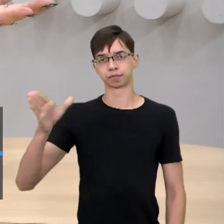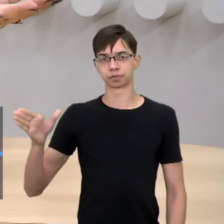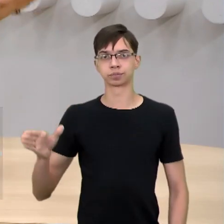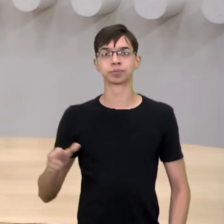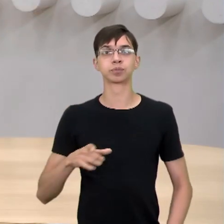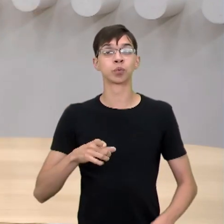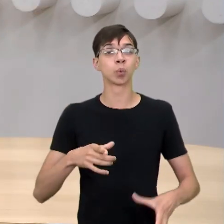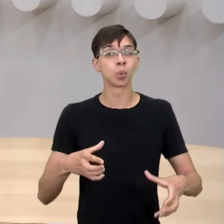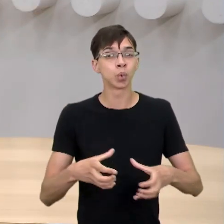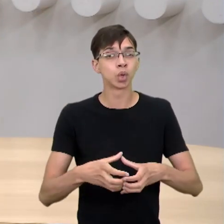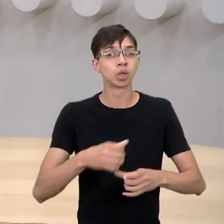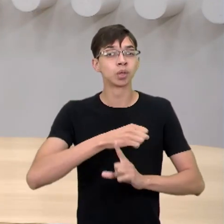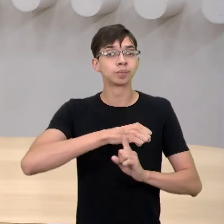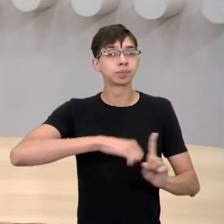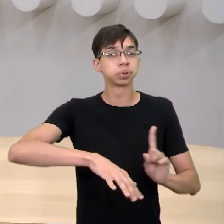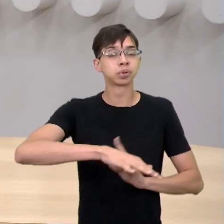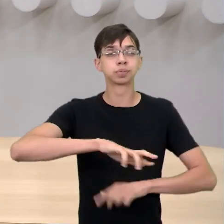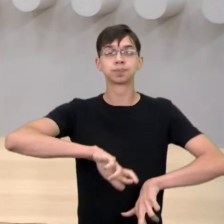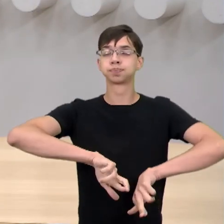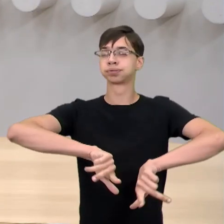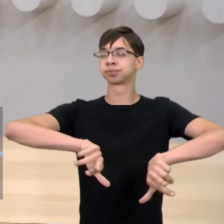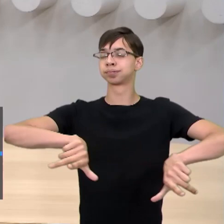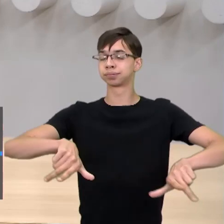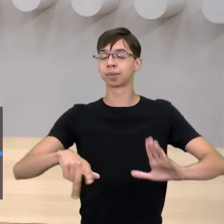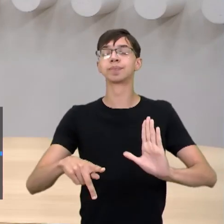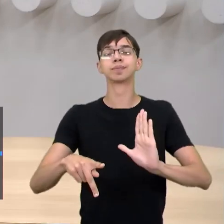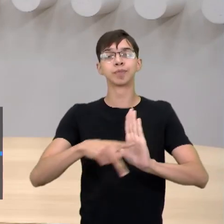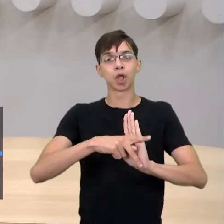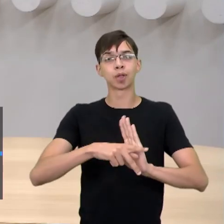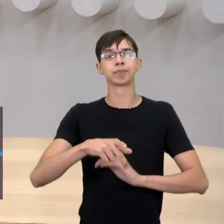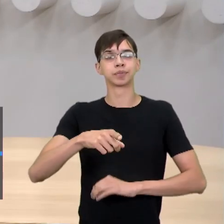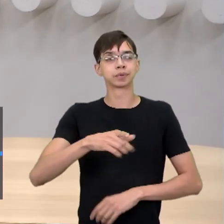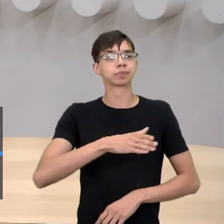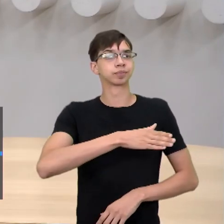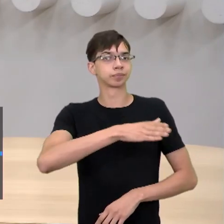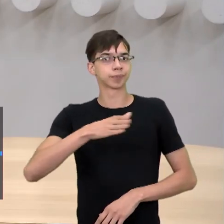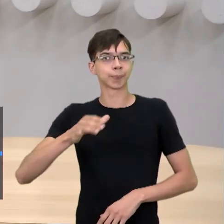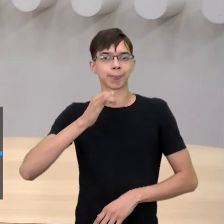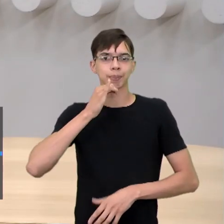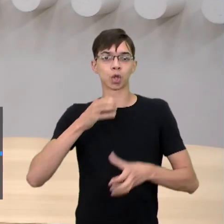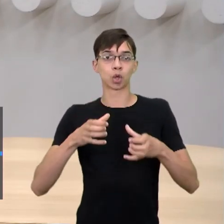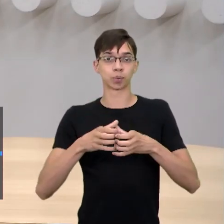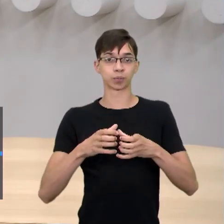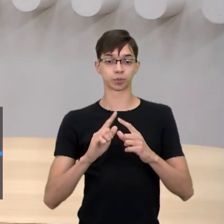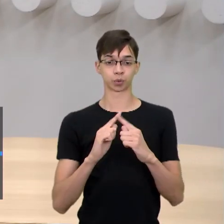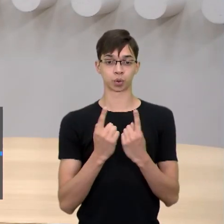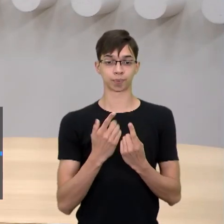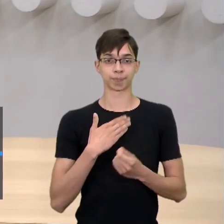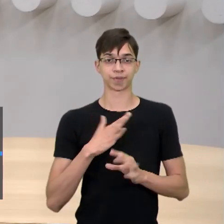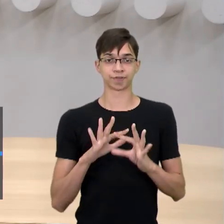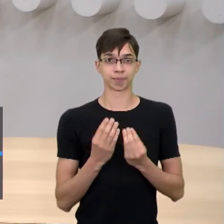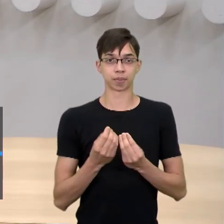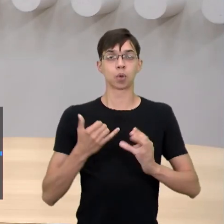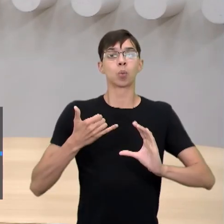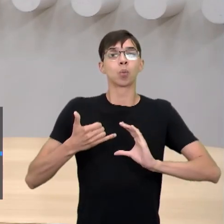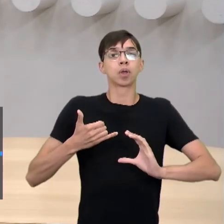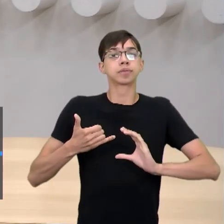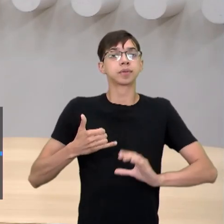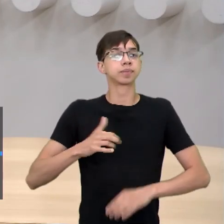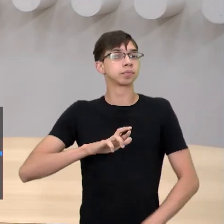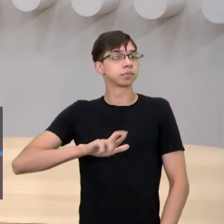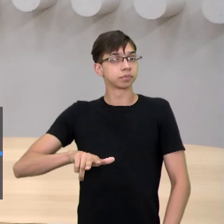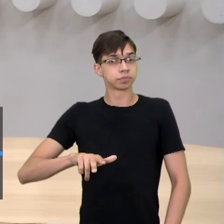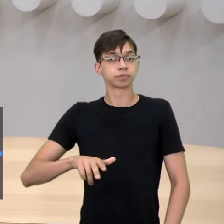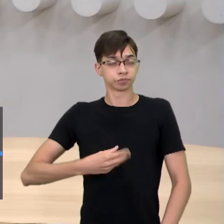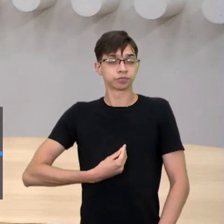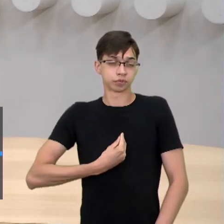grupos sociais, né? Então, eu tenho o grupo da minha família, né? Não no WhatsApp, mas na vida. Eu tenho o grupo